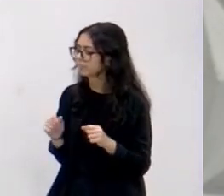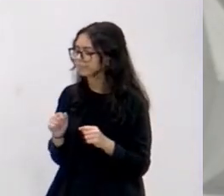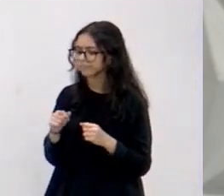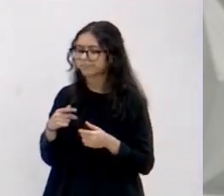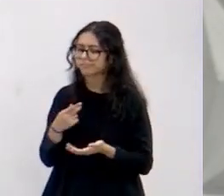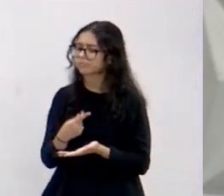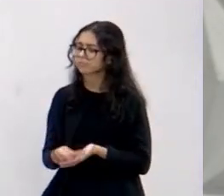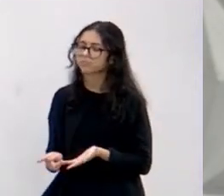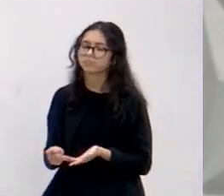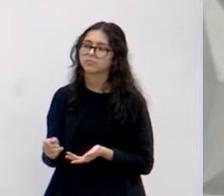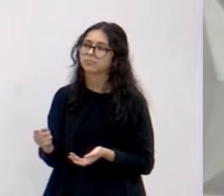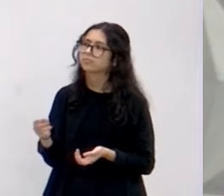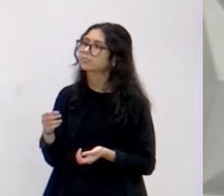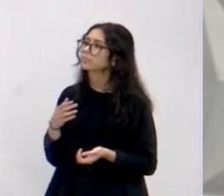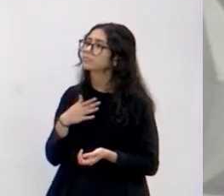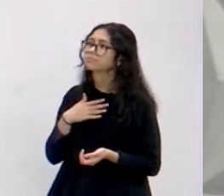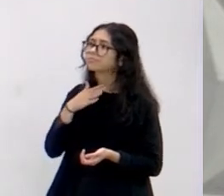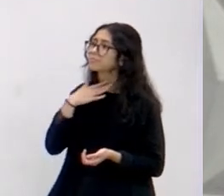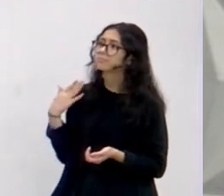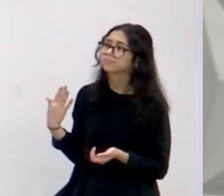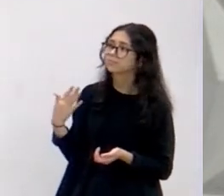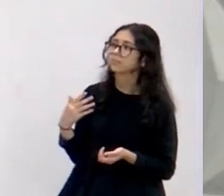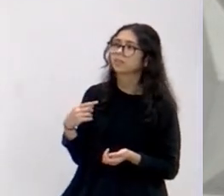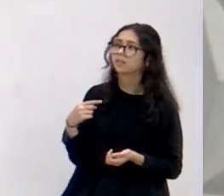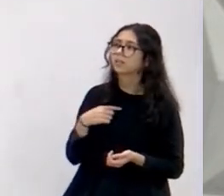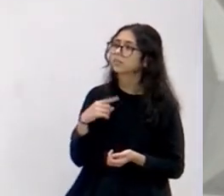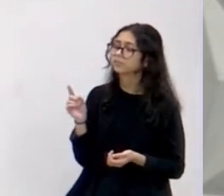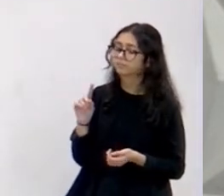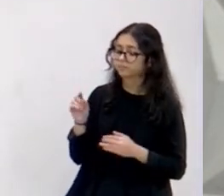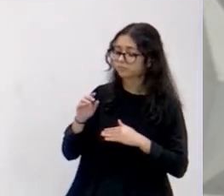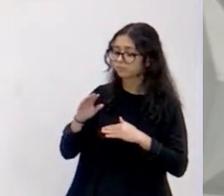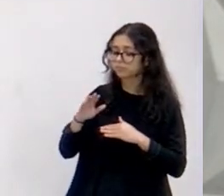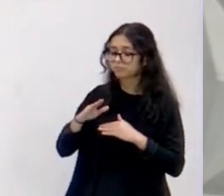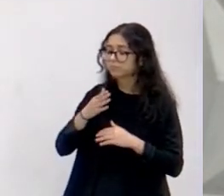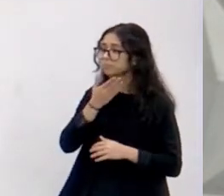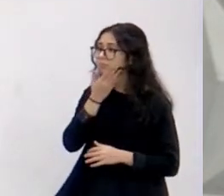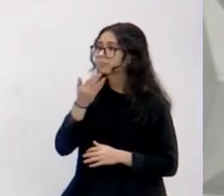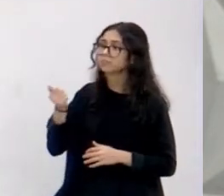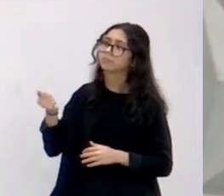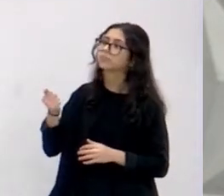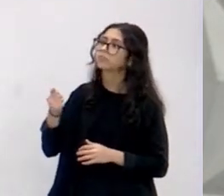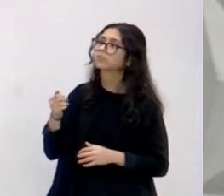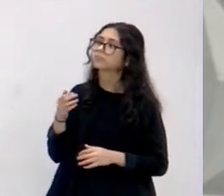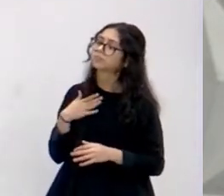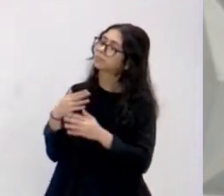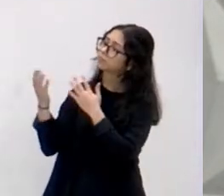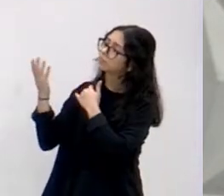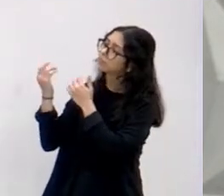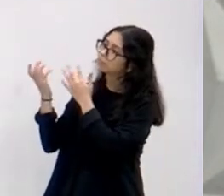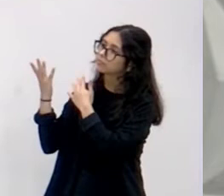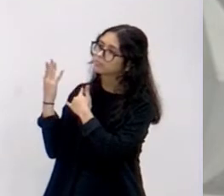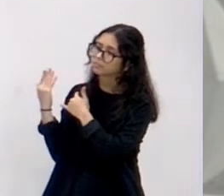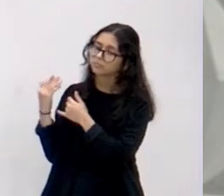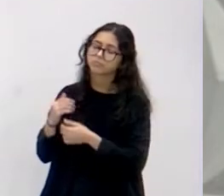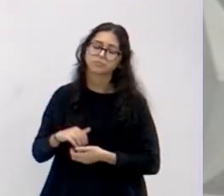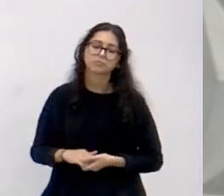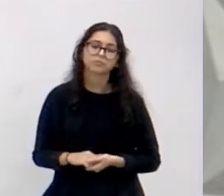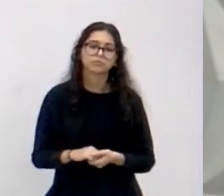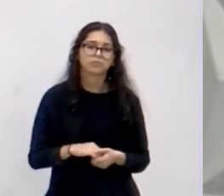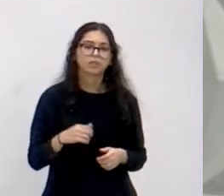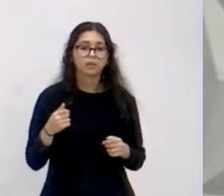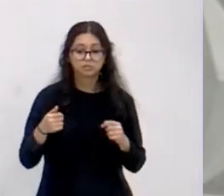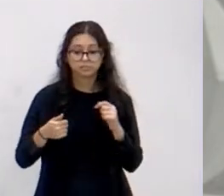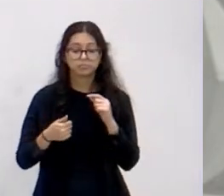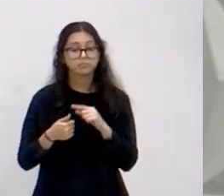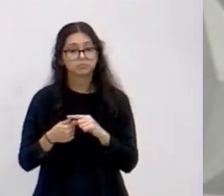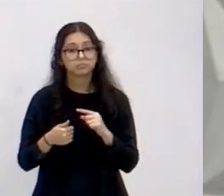a minha vida não sou melhor do que os meus antepassados a primeira coisa nota em